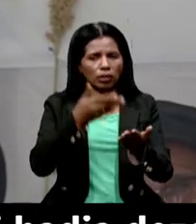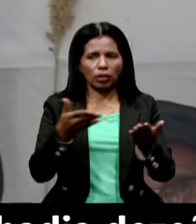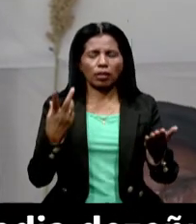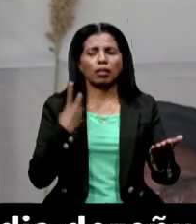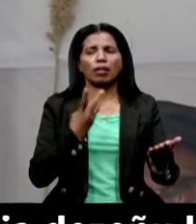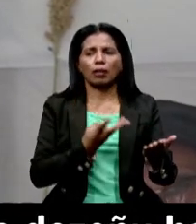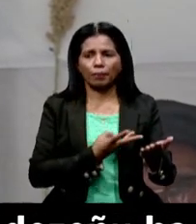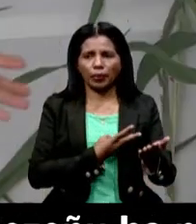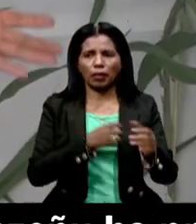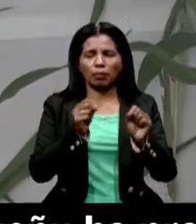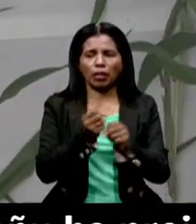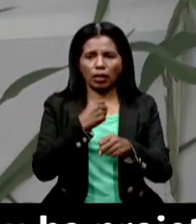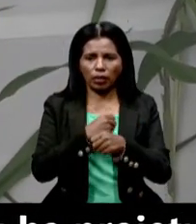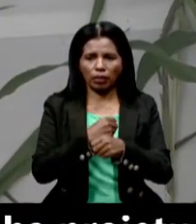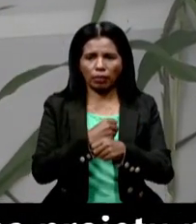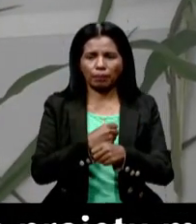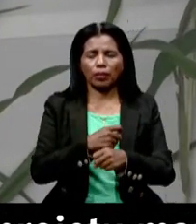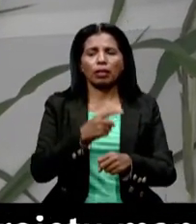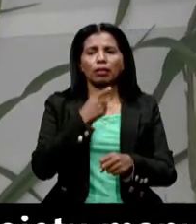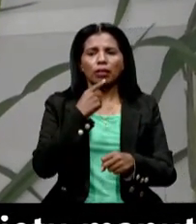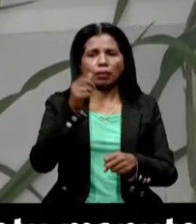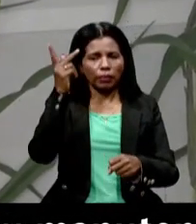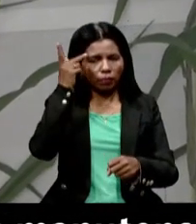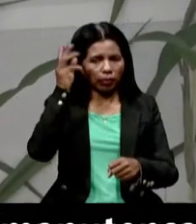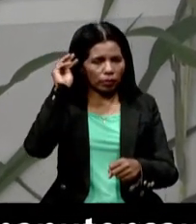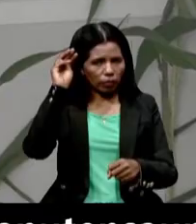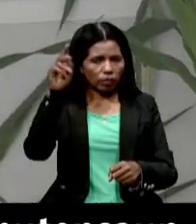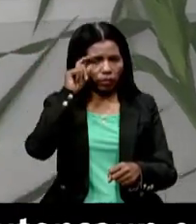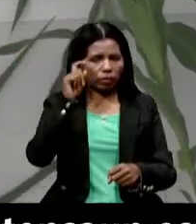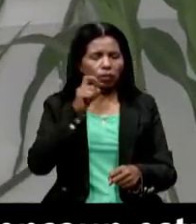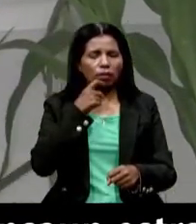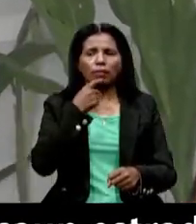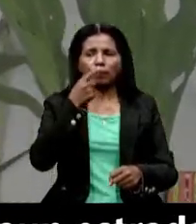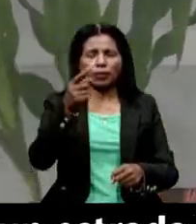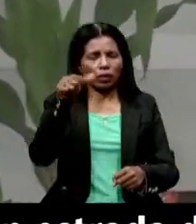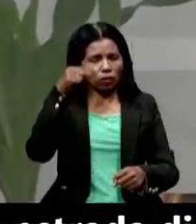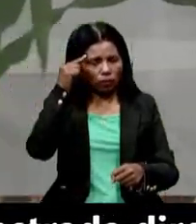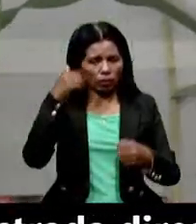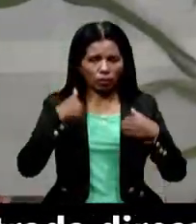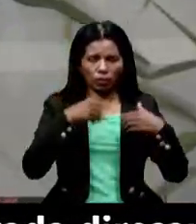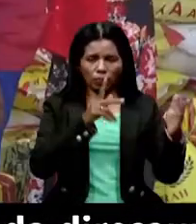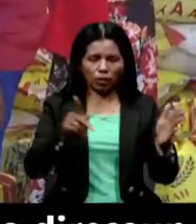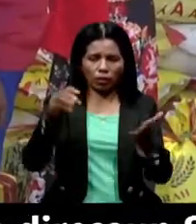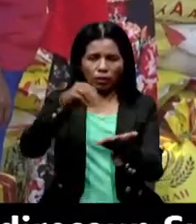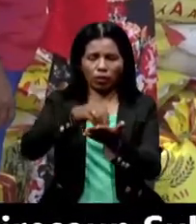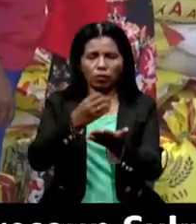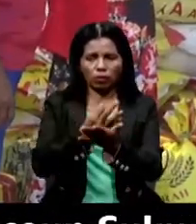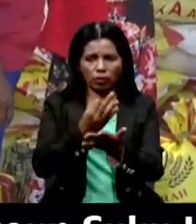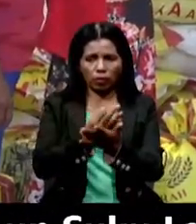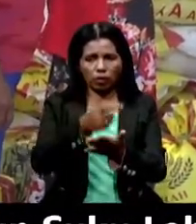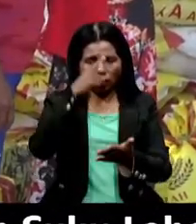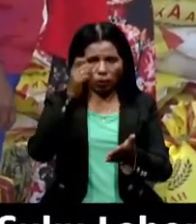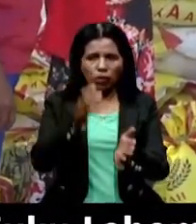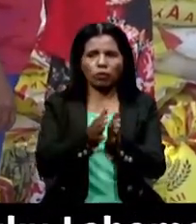ami bele halo hatamba preocupasaun ne primeiro ministro kairala sanana guzmong hateten gubernu iha plano atu tau orsamentu balum tamane